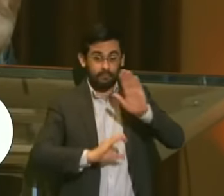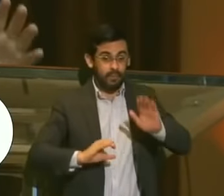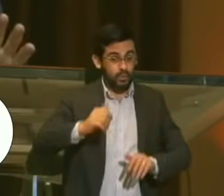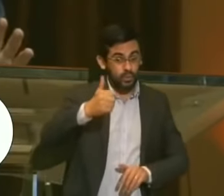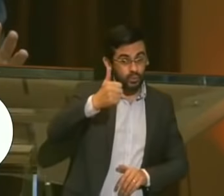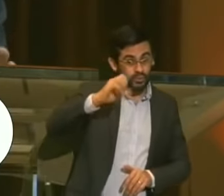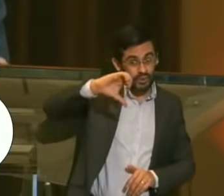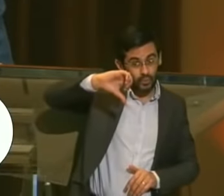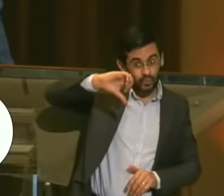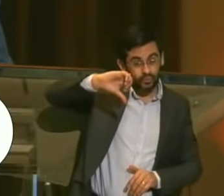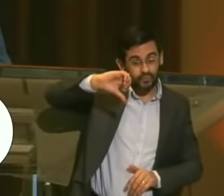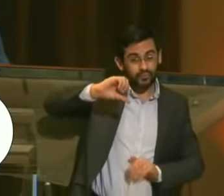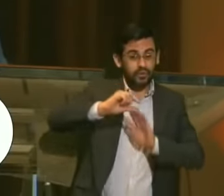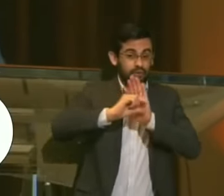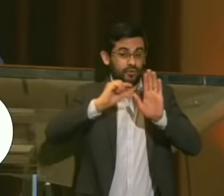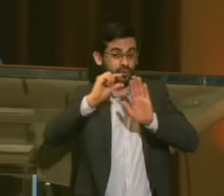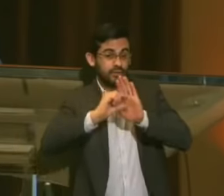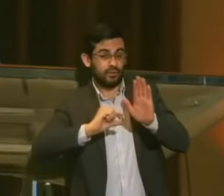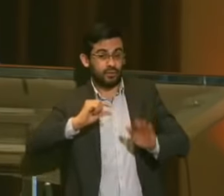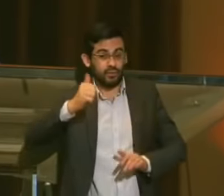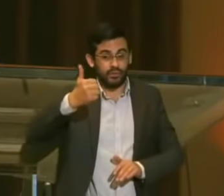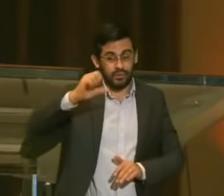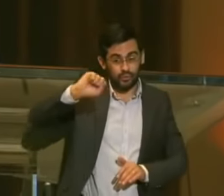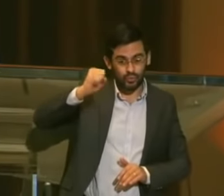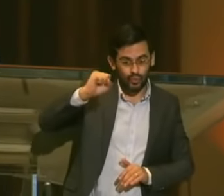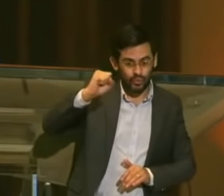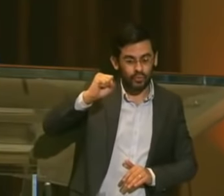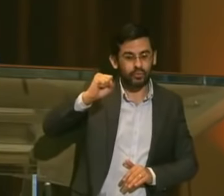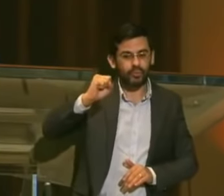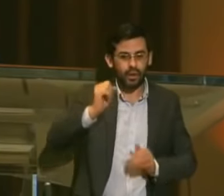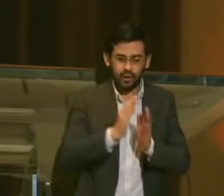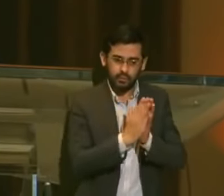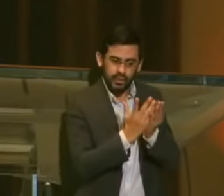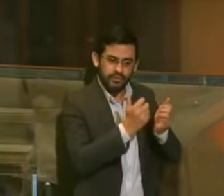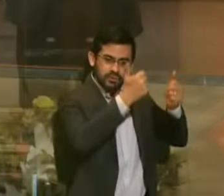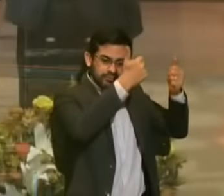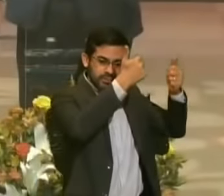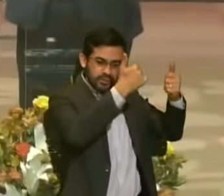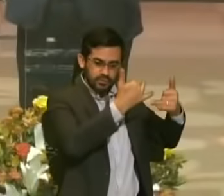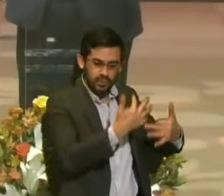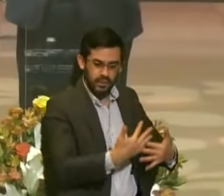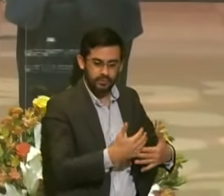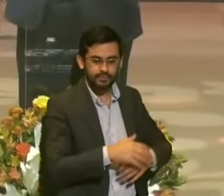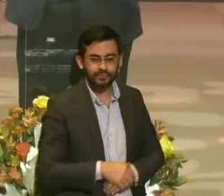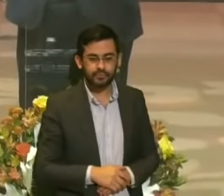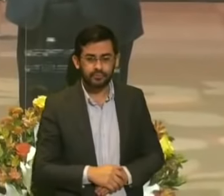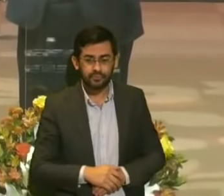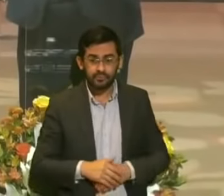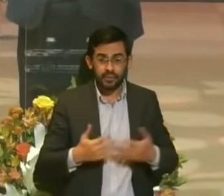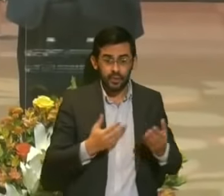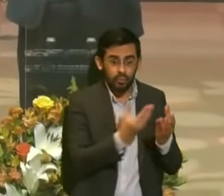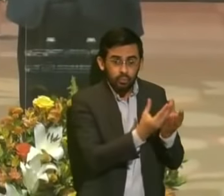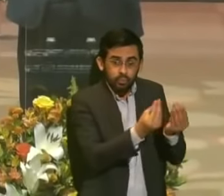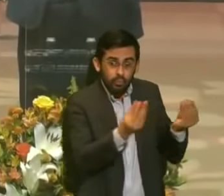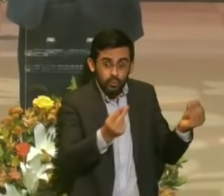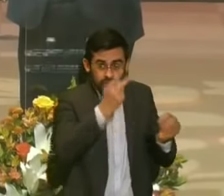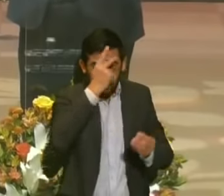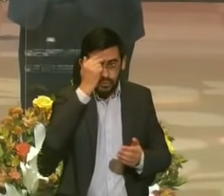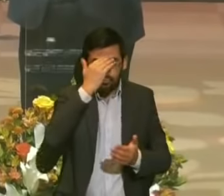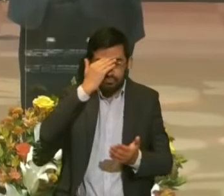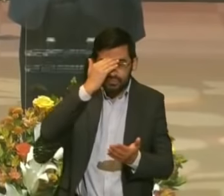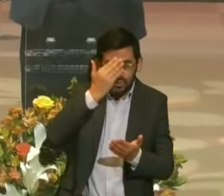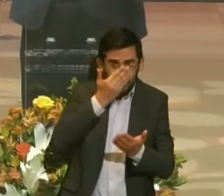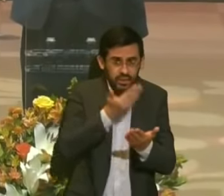capítulo 19, versículo 18, onde a Bíblia diz assim: então muitos dos que